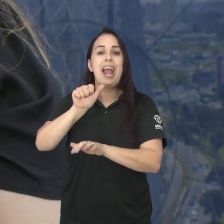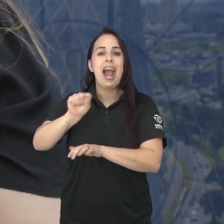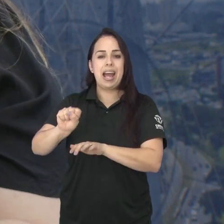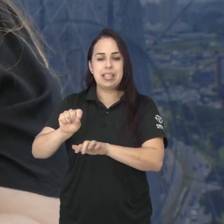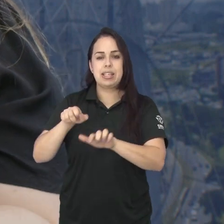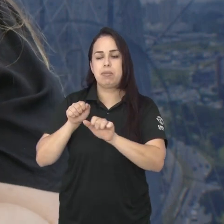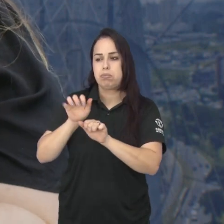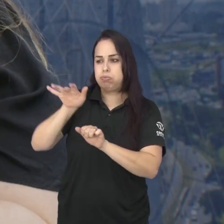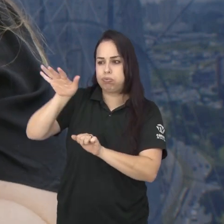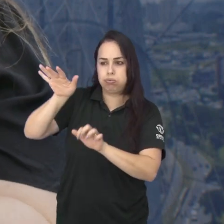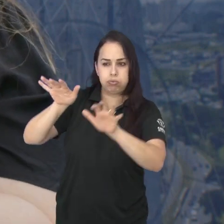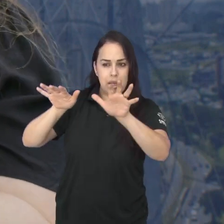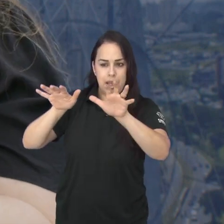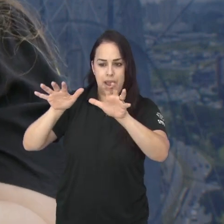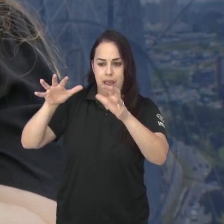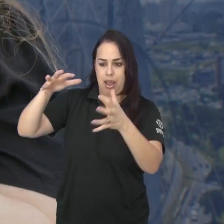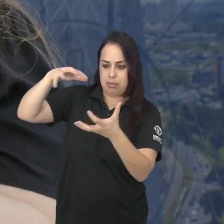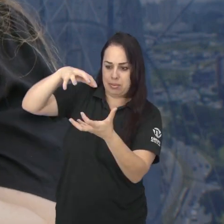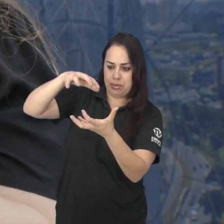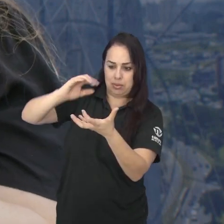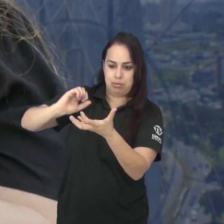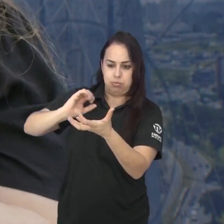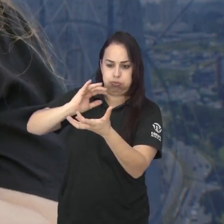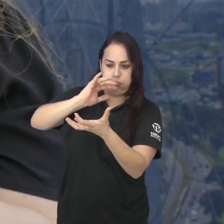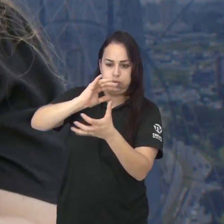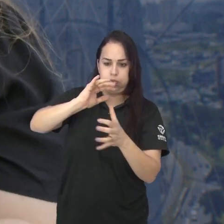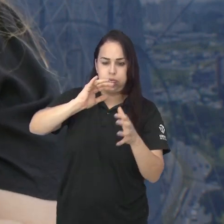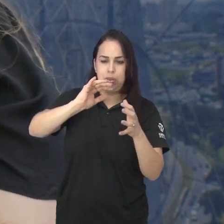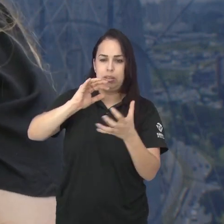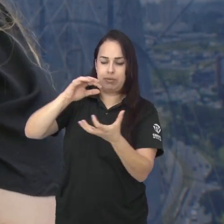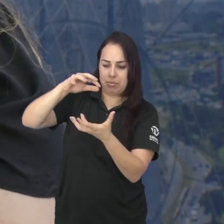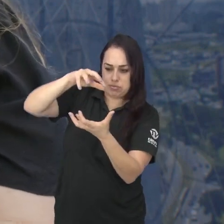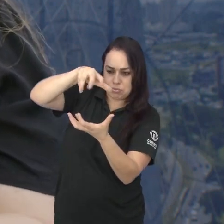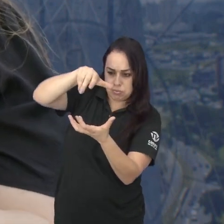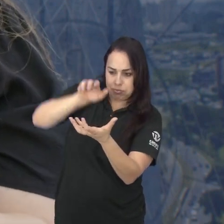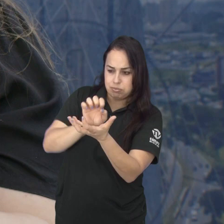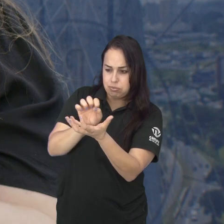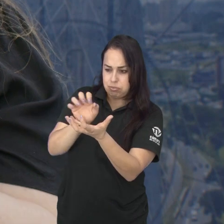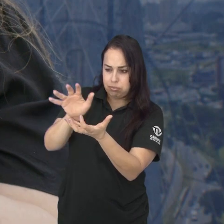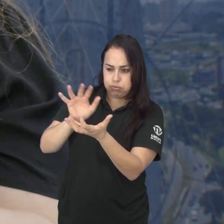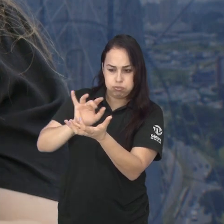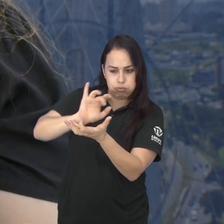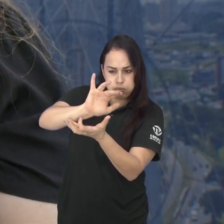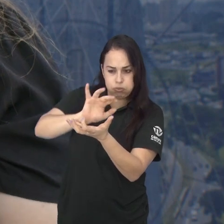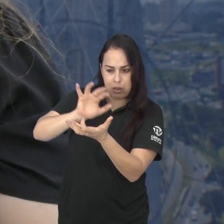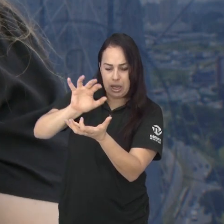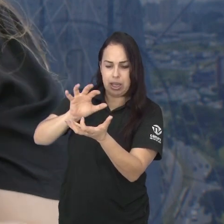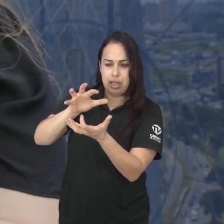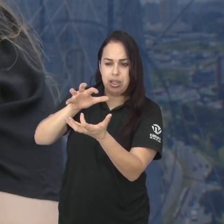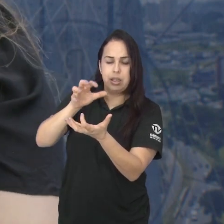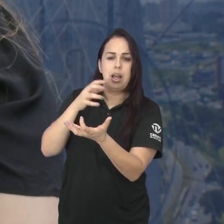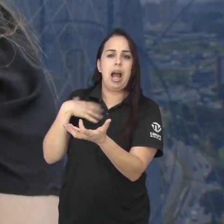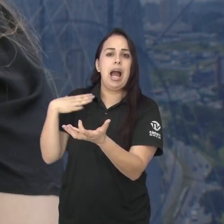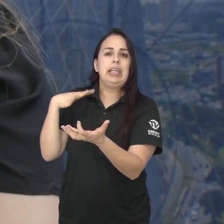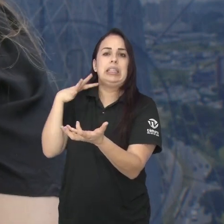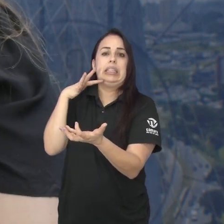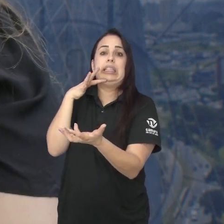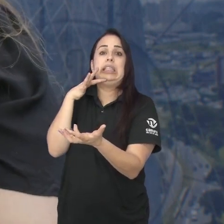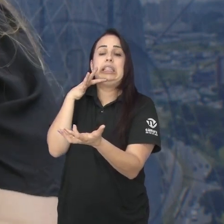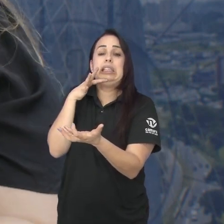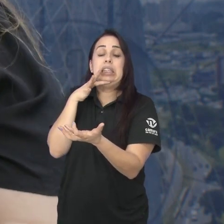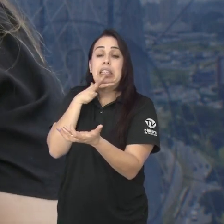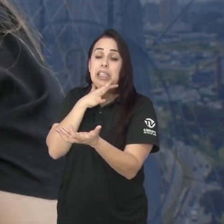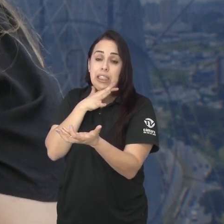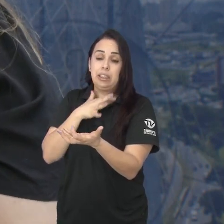esses gases estão ficando presos dentro da Terra, o que está promovendo um aquecimento muito